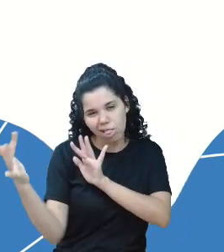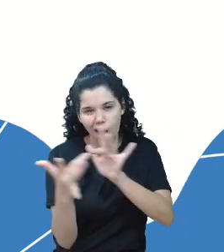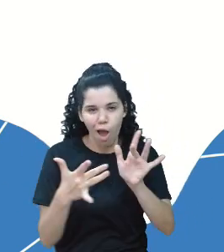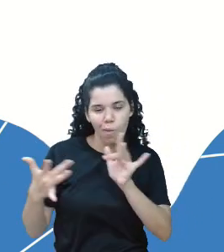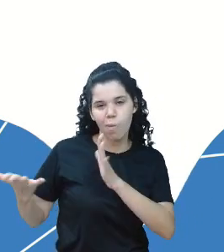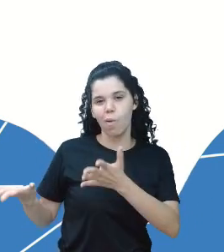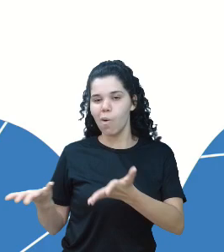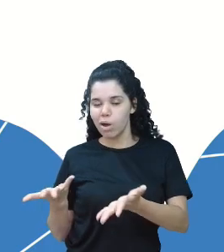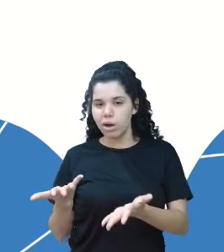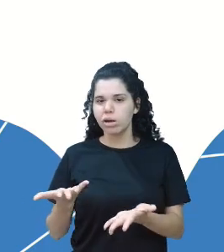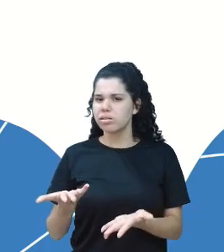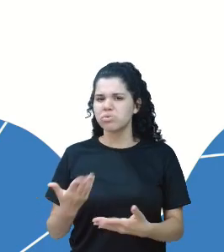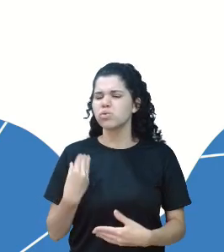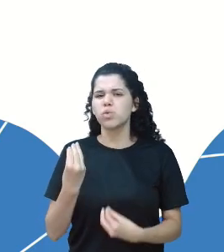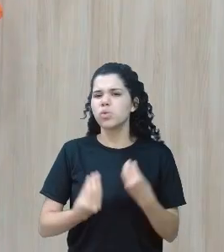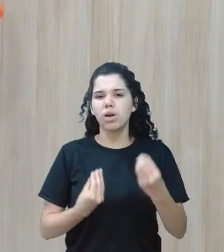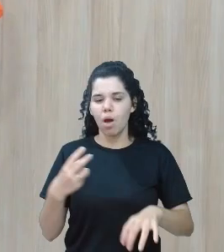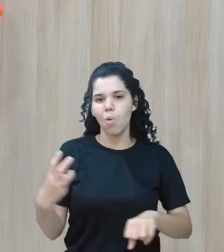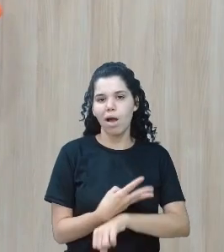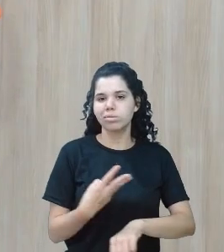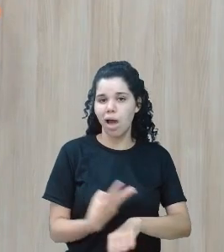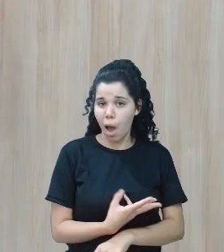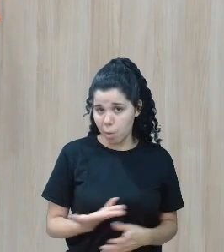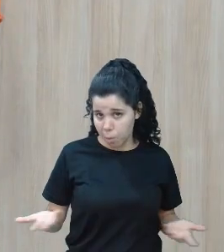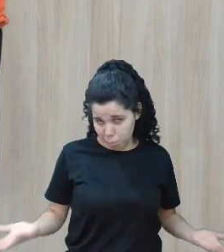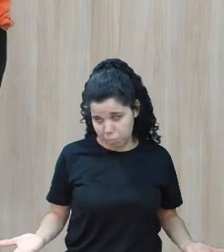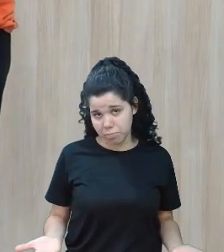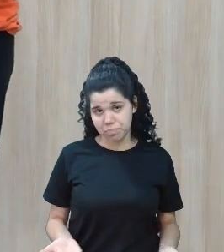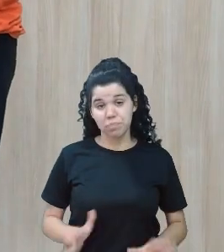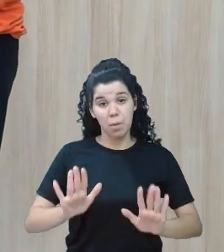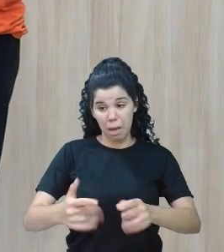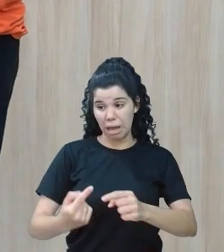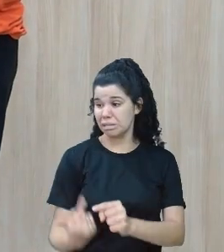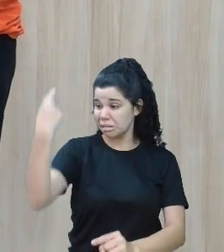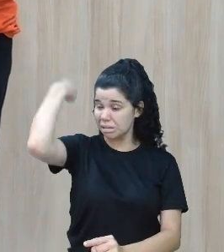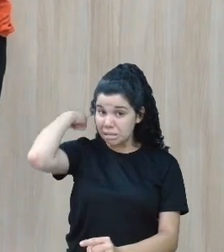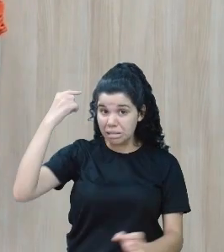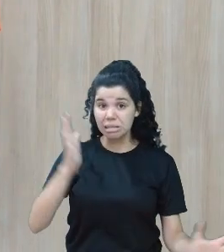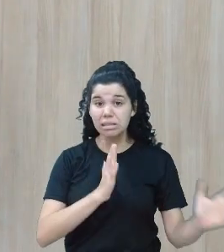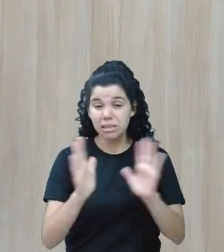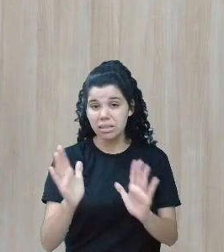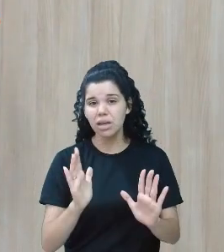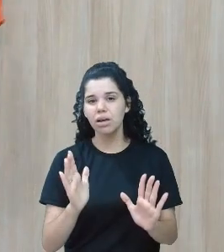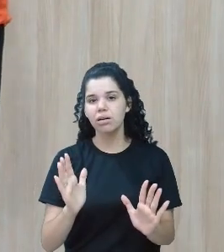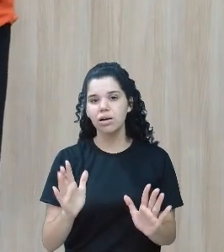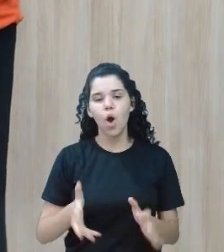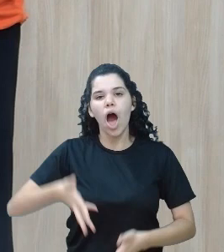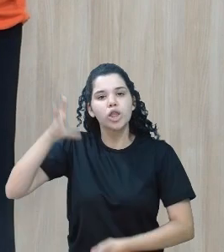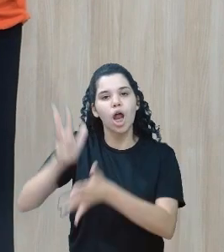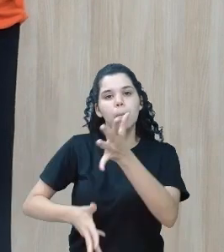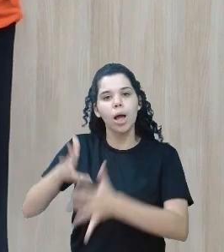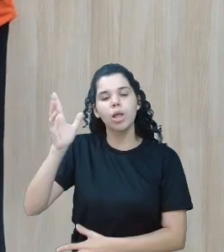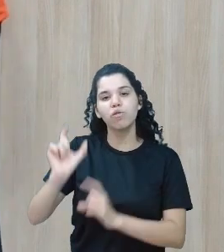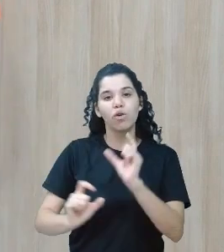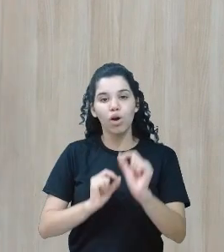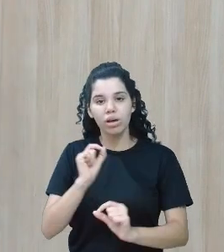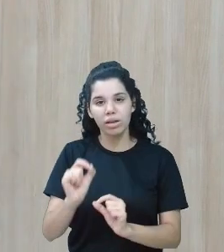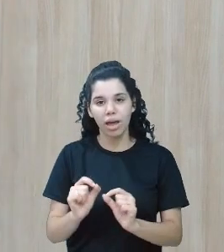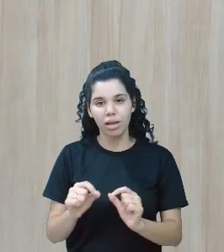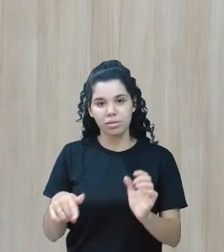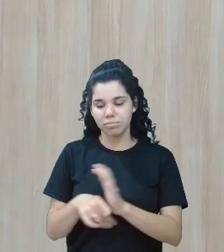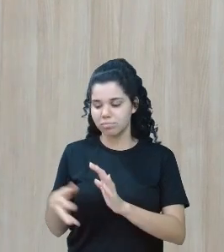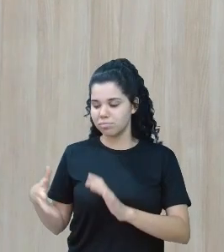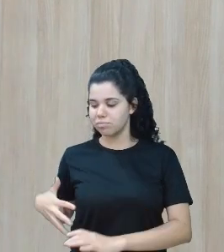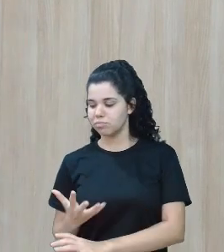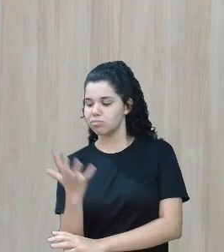aquela chamadinha em alguém, a gente vai no Zap, né? Nessa época, o que é que era o atrapalho? O que é que era a agonia? Os